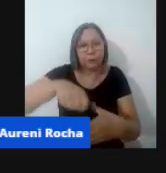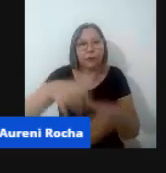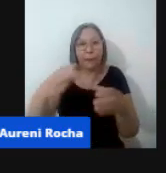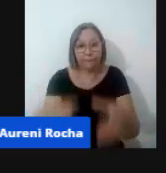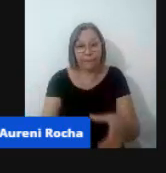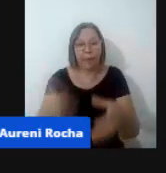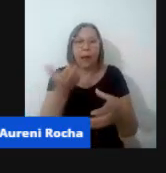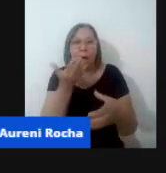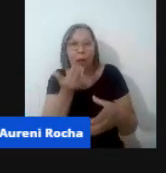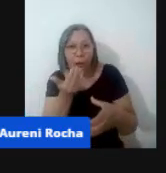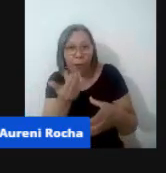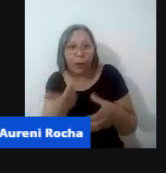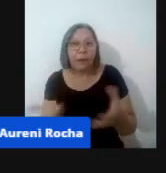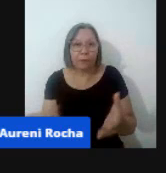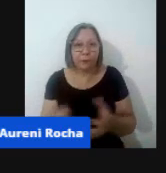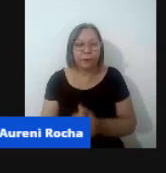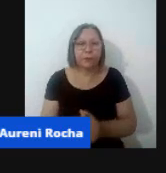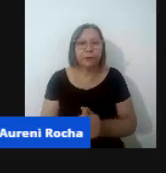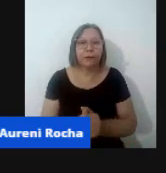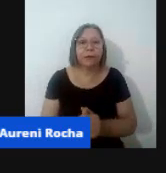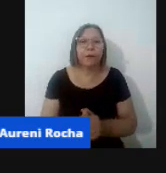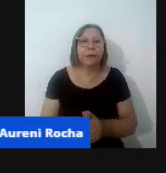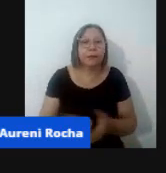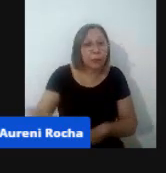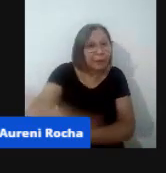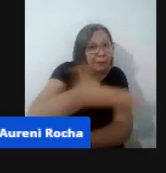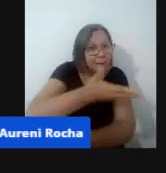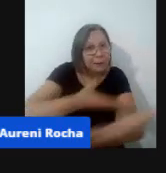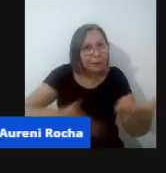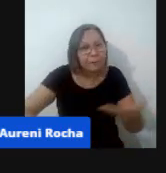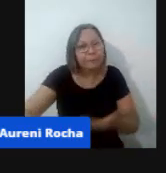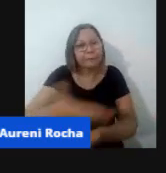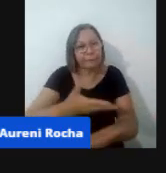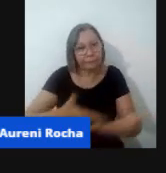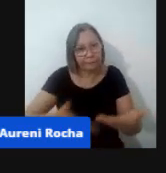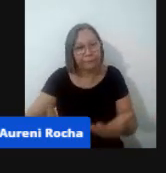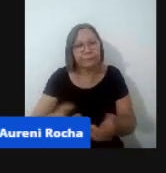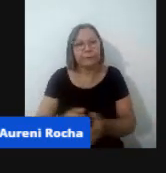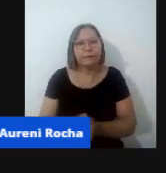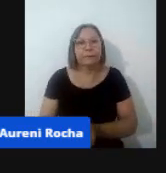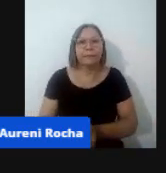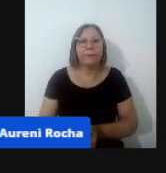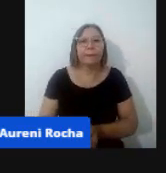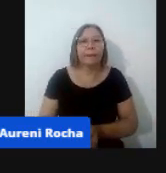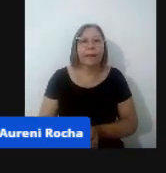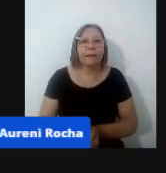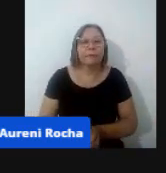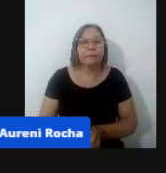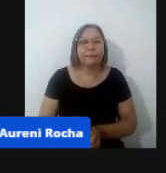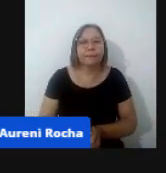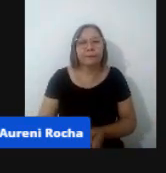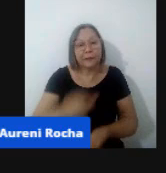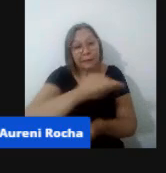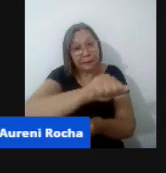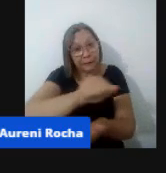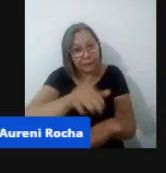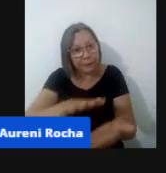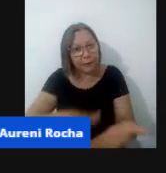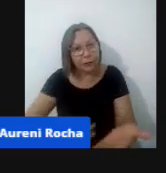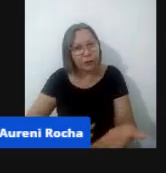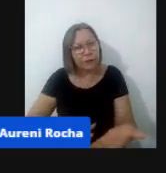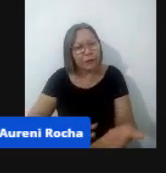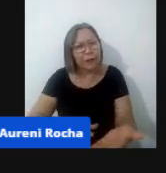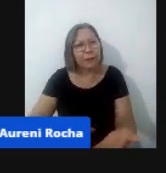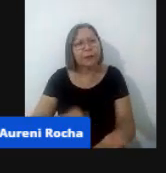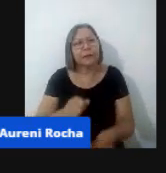dentro da escola. Mas quando a gente fala de adequação de atividades, a gente pensa